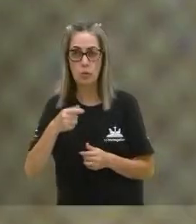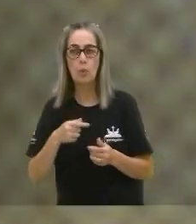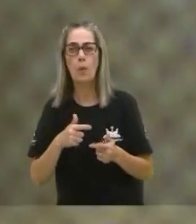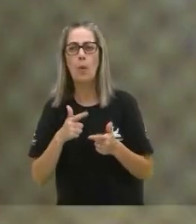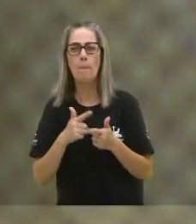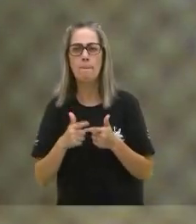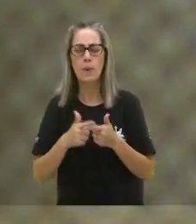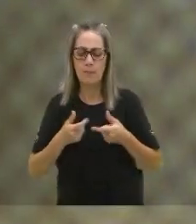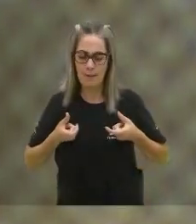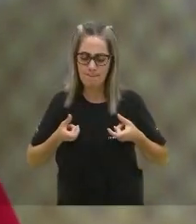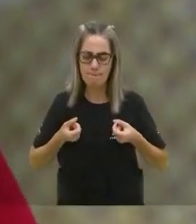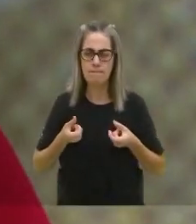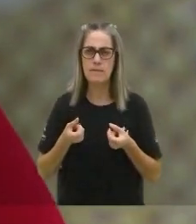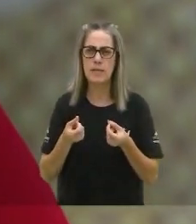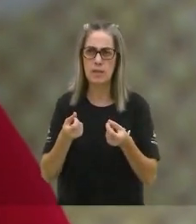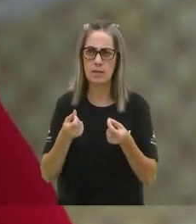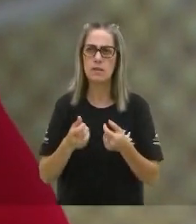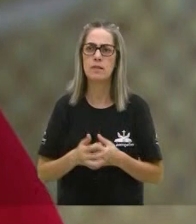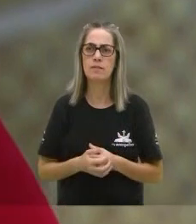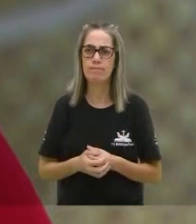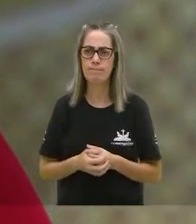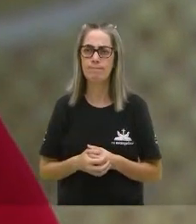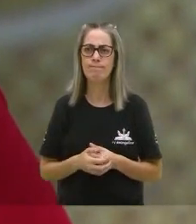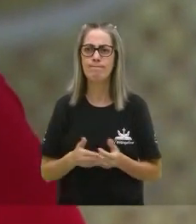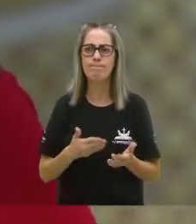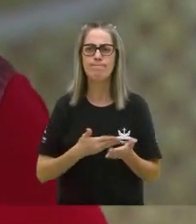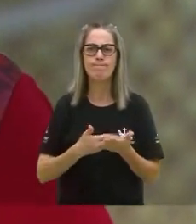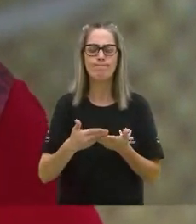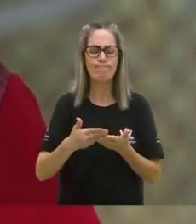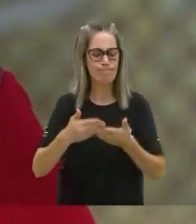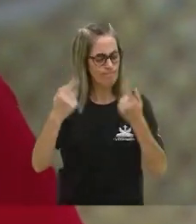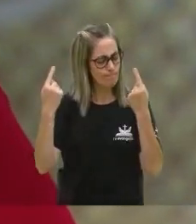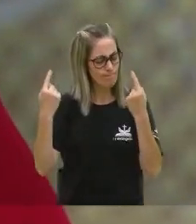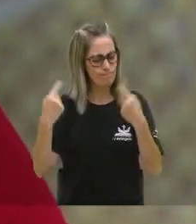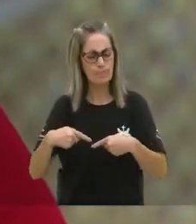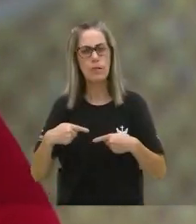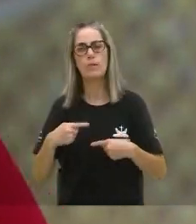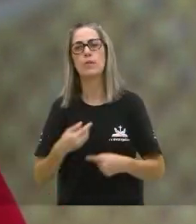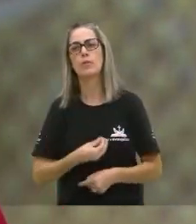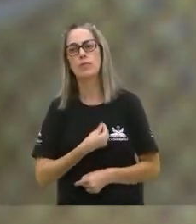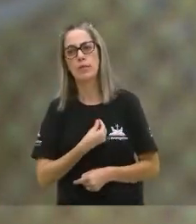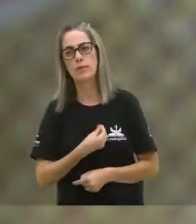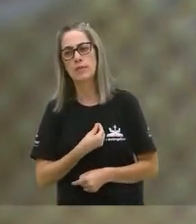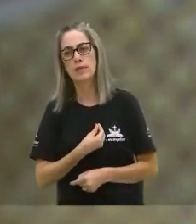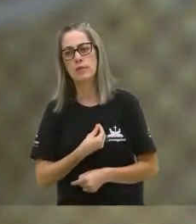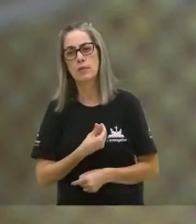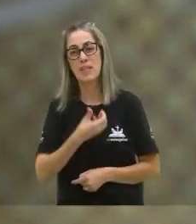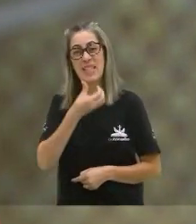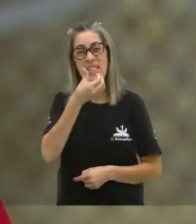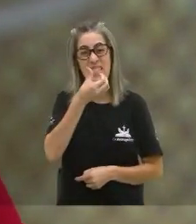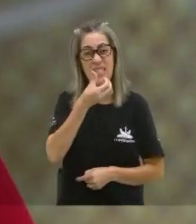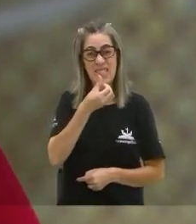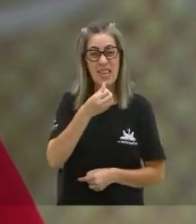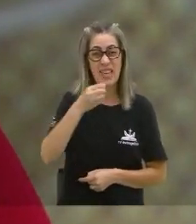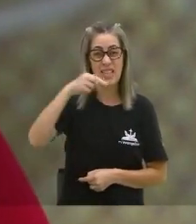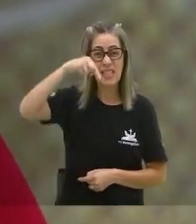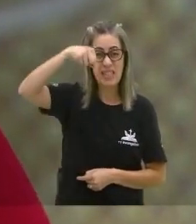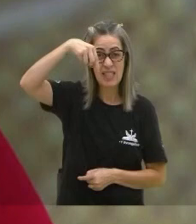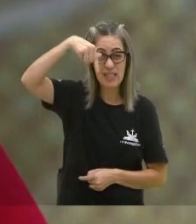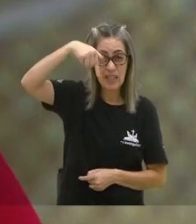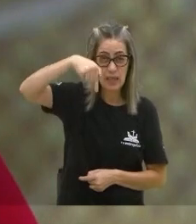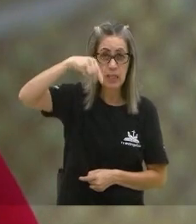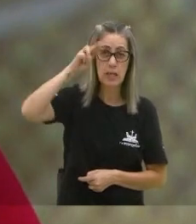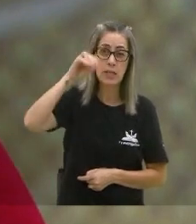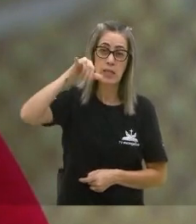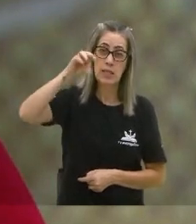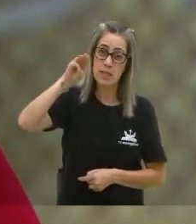com câncer. E começou um grande desafio na minha vida. Foram 6 sessões de quimioterapia,